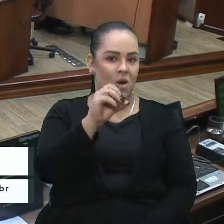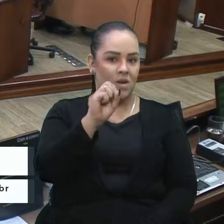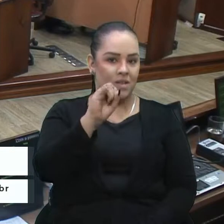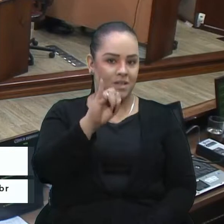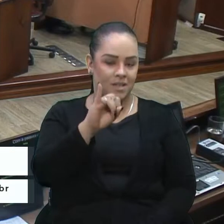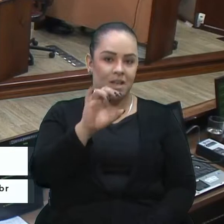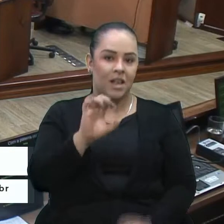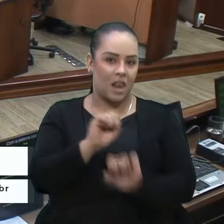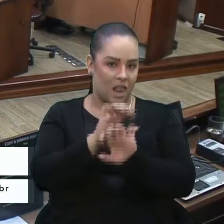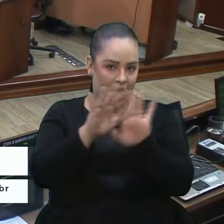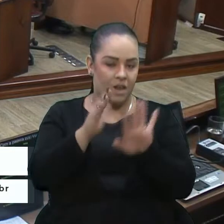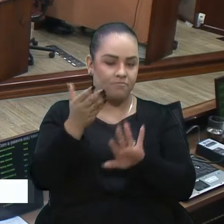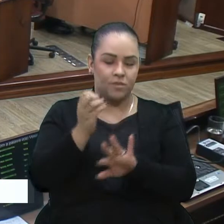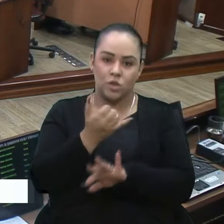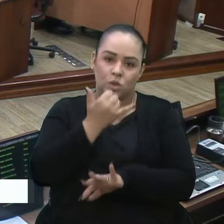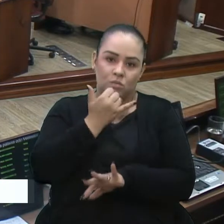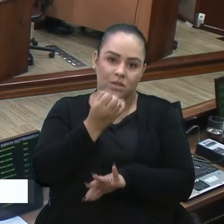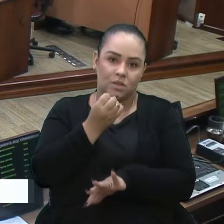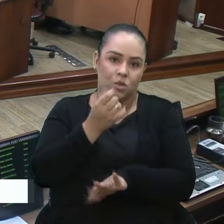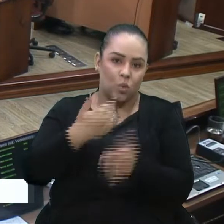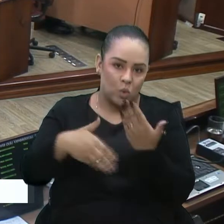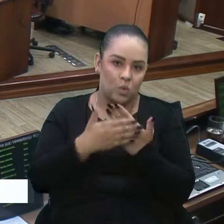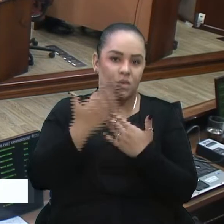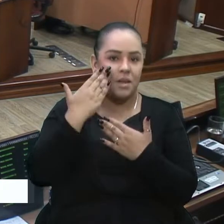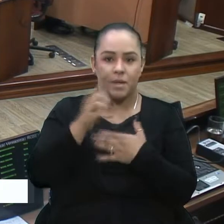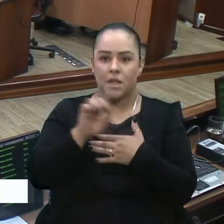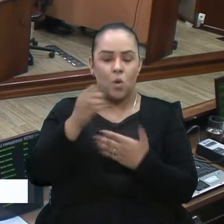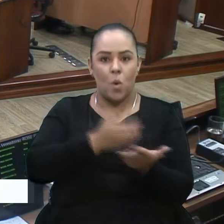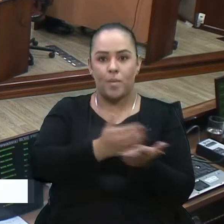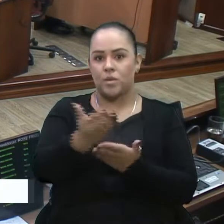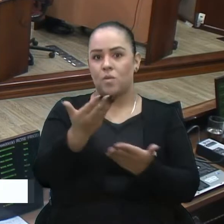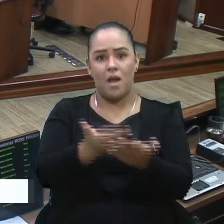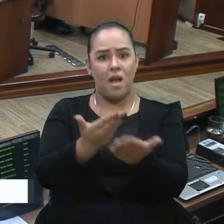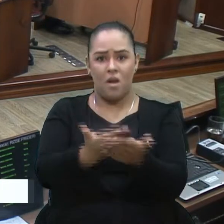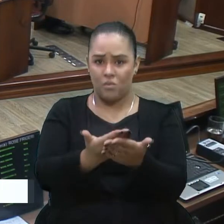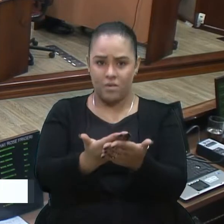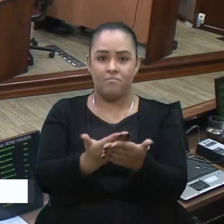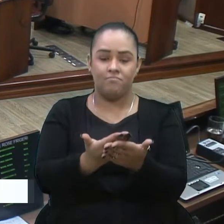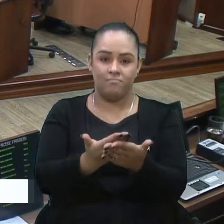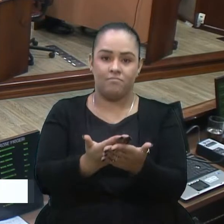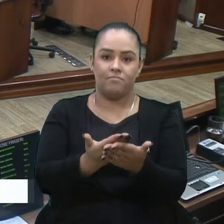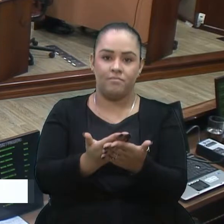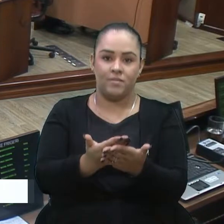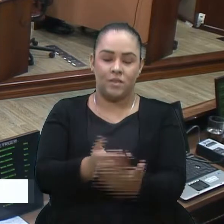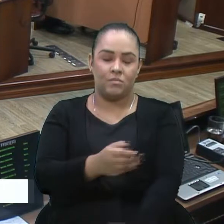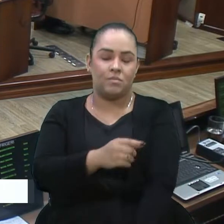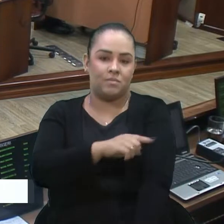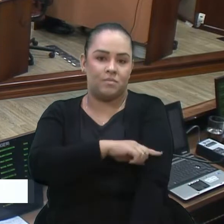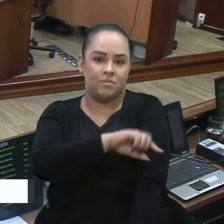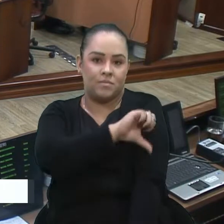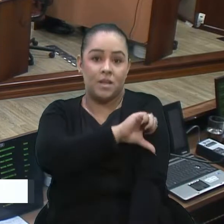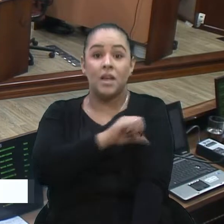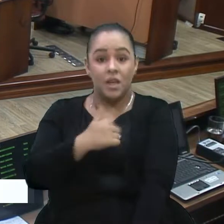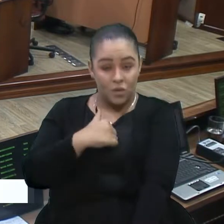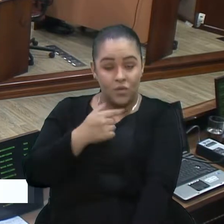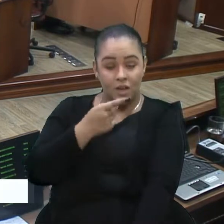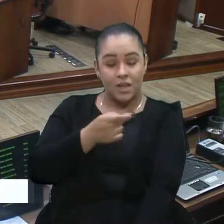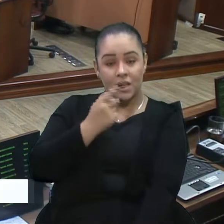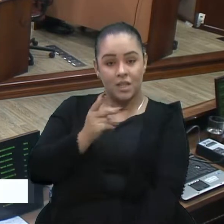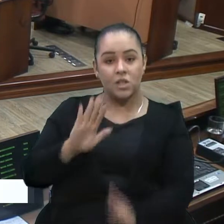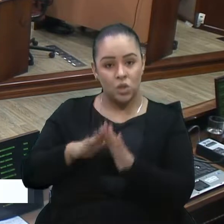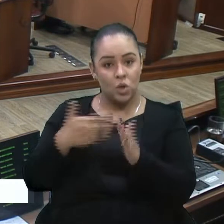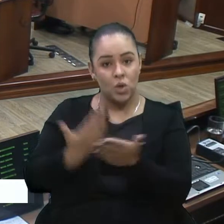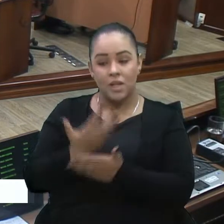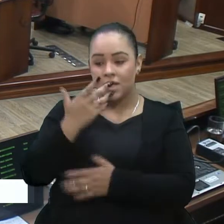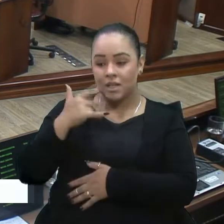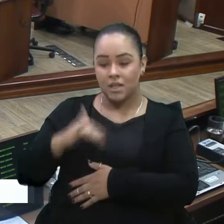desculpa, e todo mundo sabe que não começou as aulas ainda no fundamental. Então, eu falei foi da escola infantil, que está acontecendo, tenho